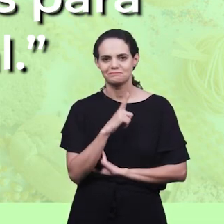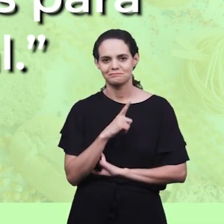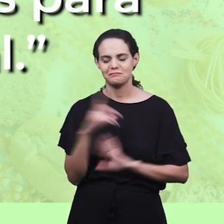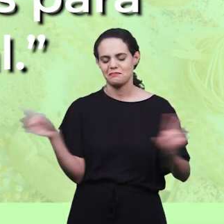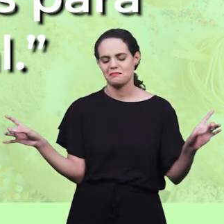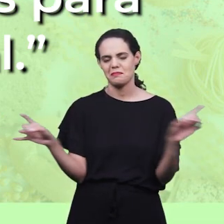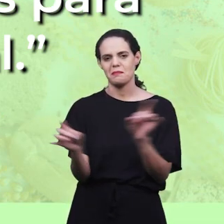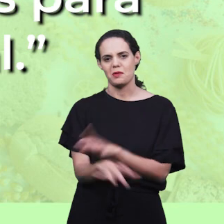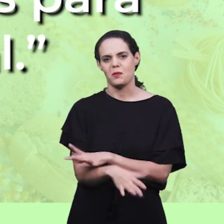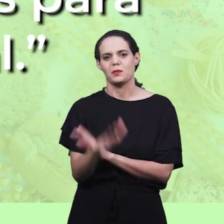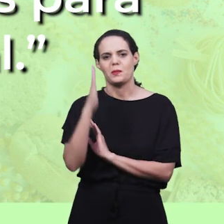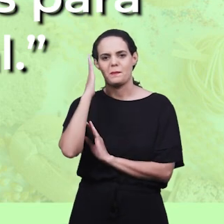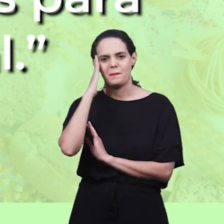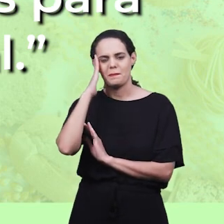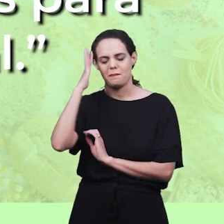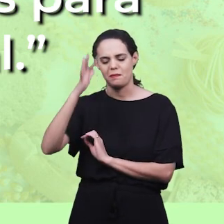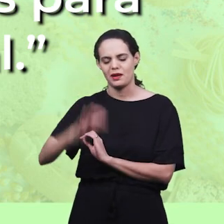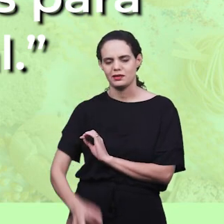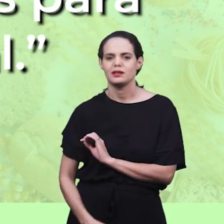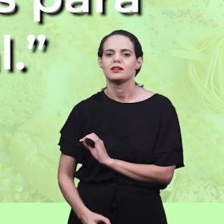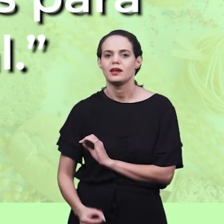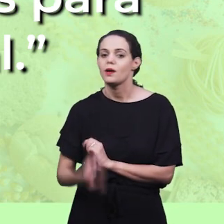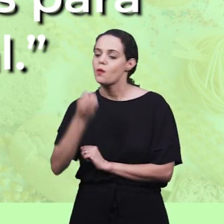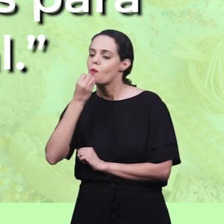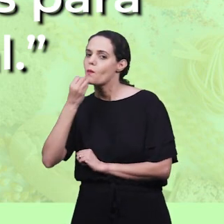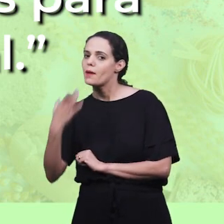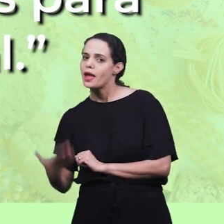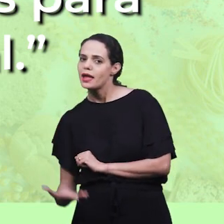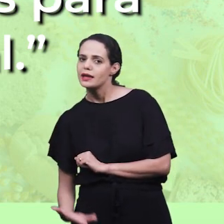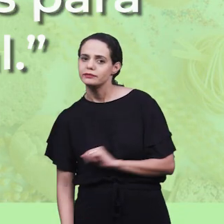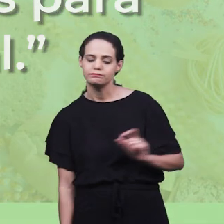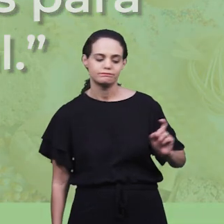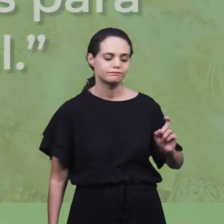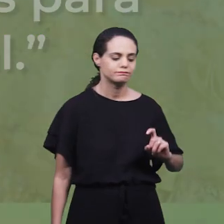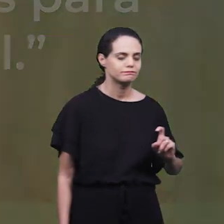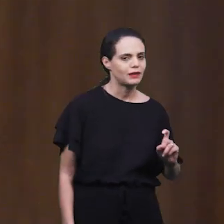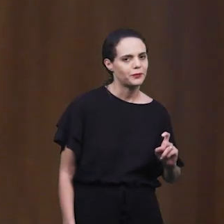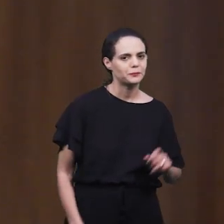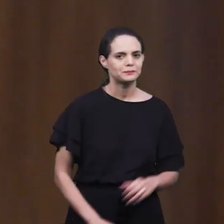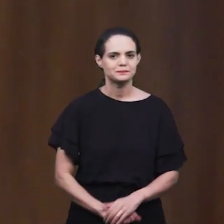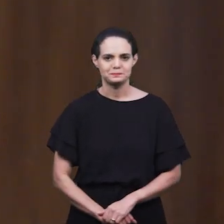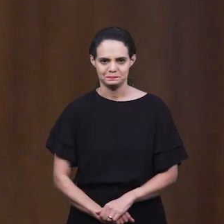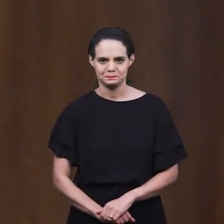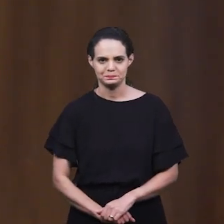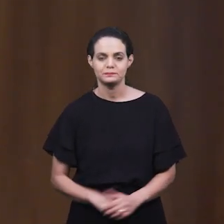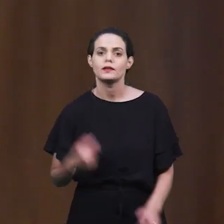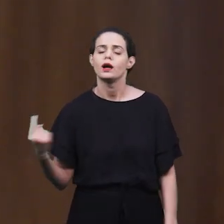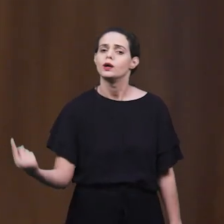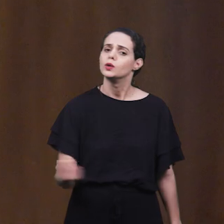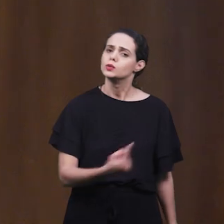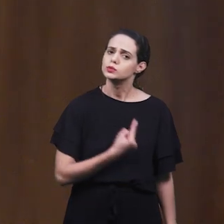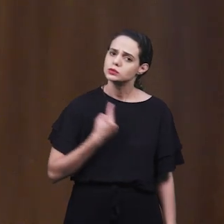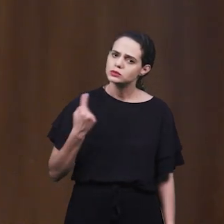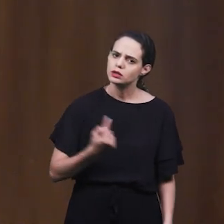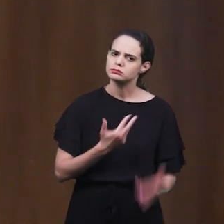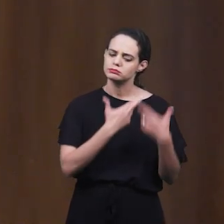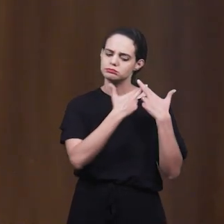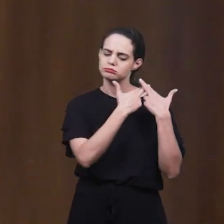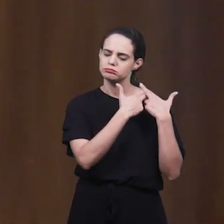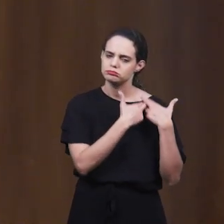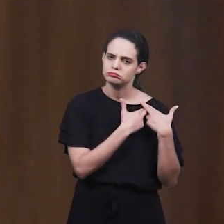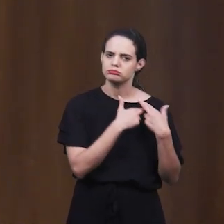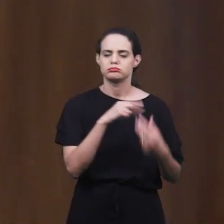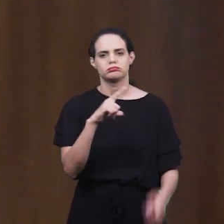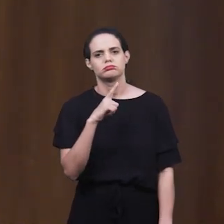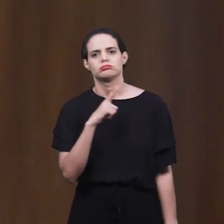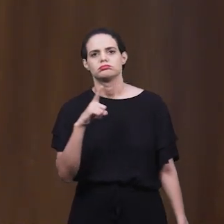exercitados para discernir tanto o bem como o mal. Amados, nós somos responsáveis que